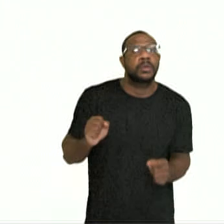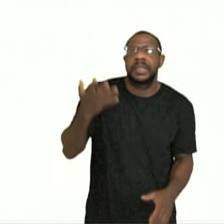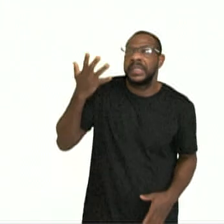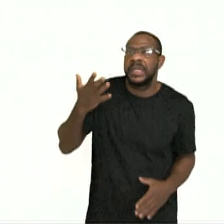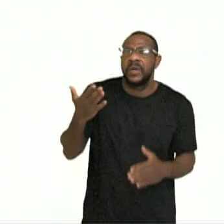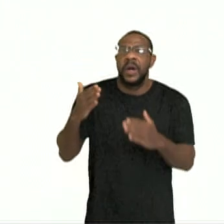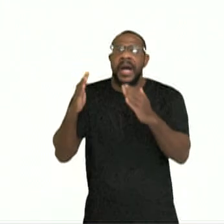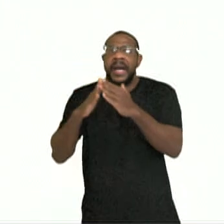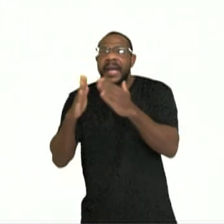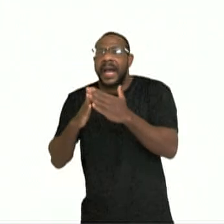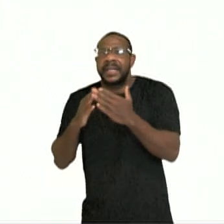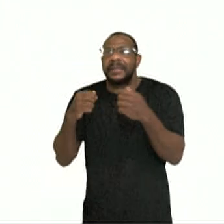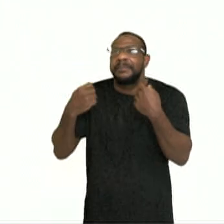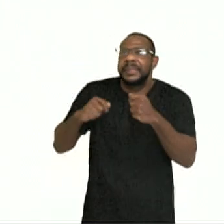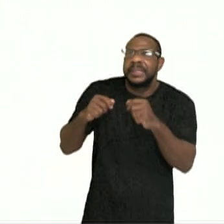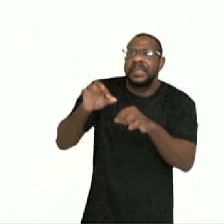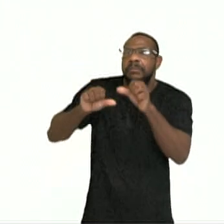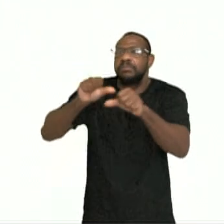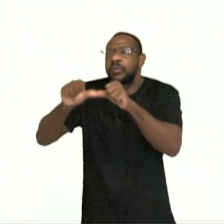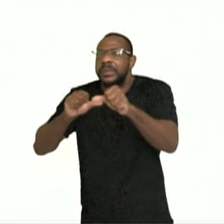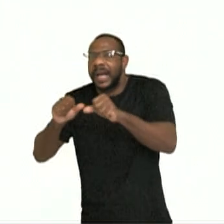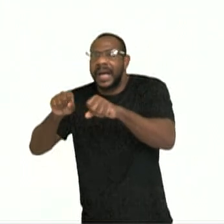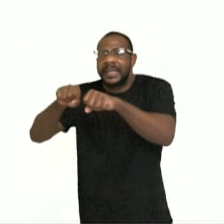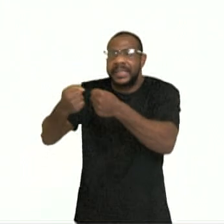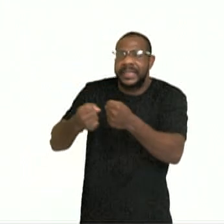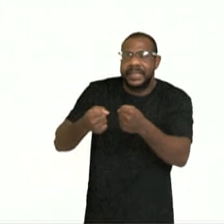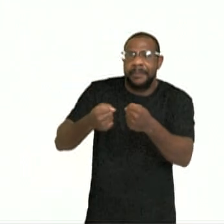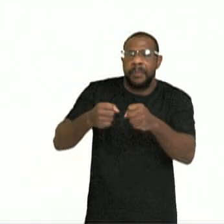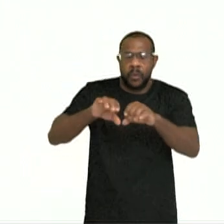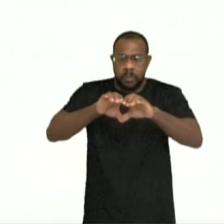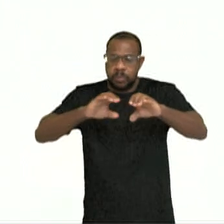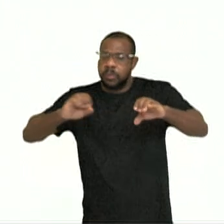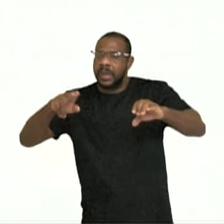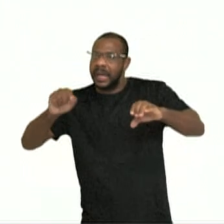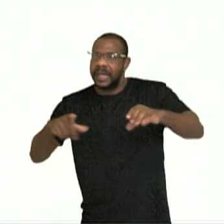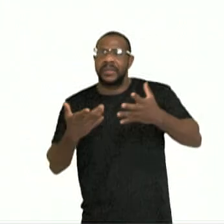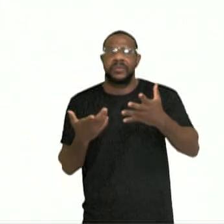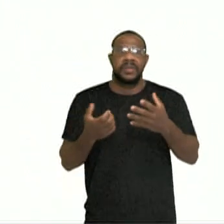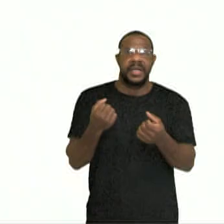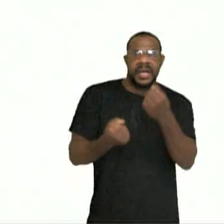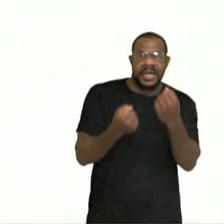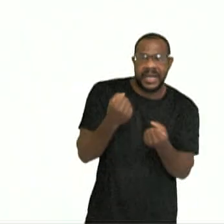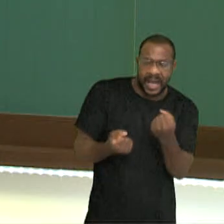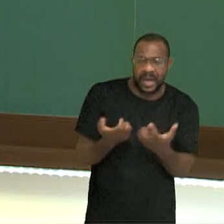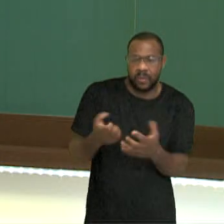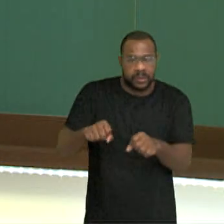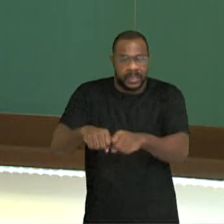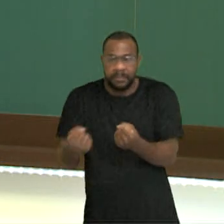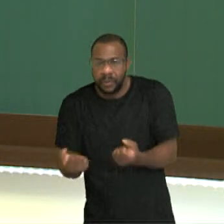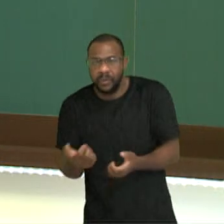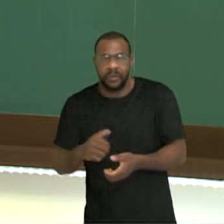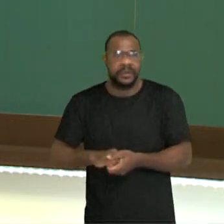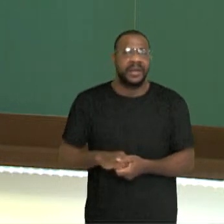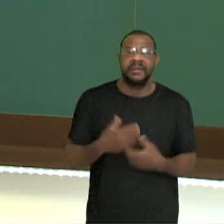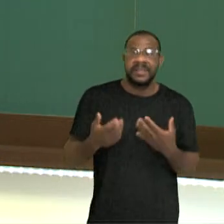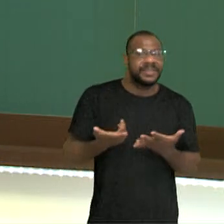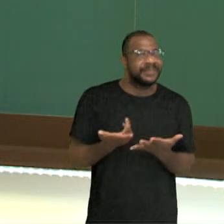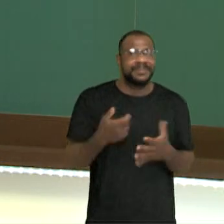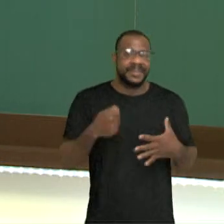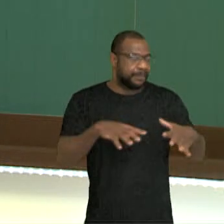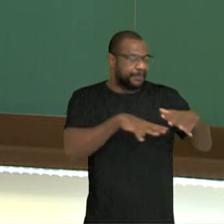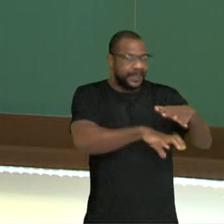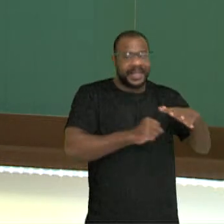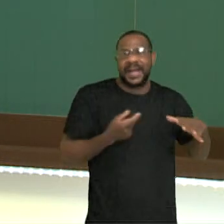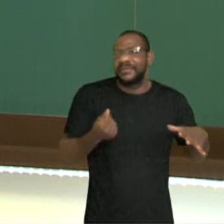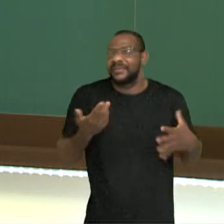seu orçamento que você precise recorrer ali. Que daí você escapa, por exemplo, se você tem esse dinheiro guardado, escapa de você ter que fazer um empréstimo